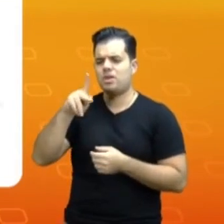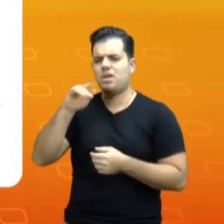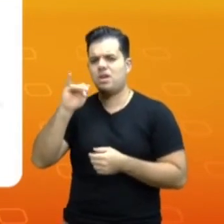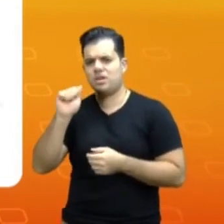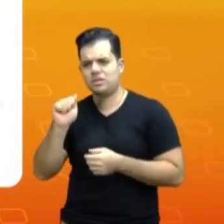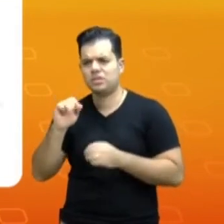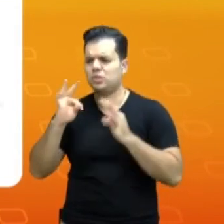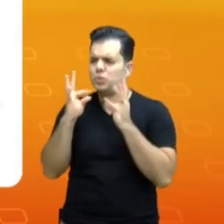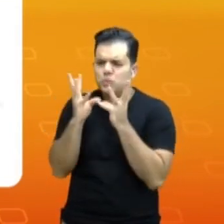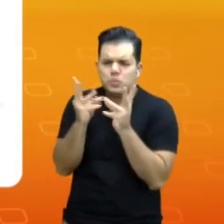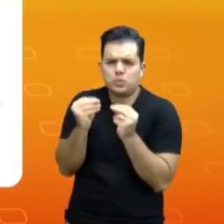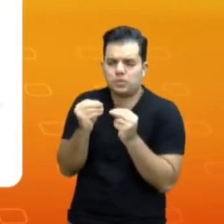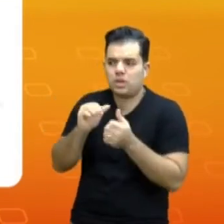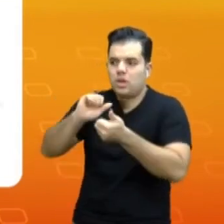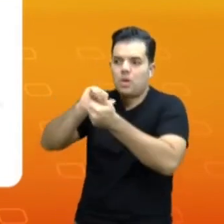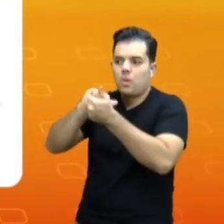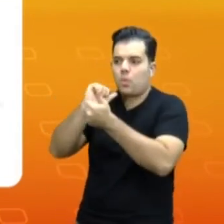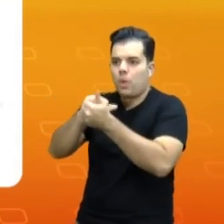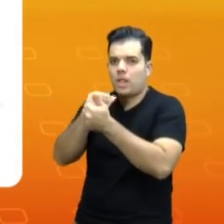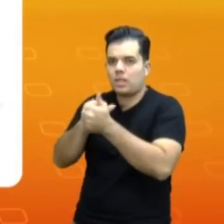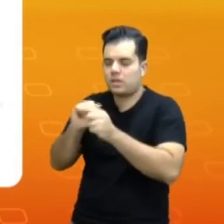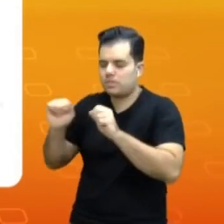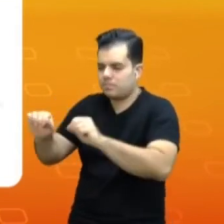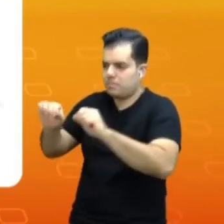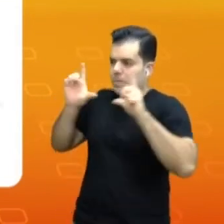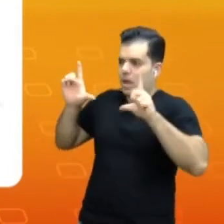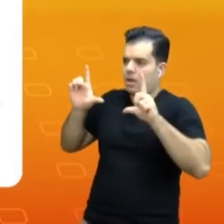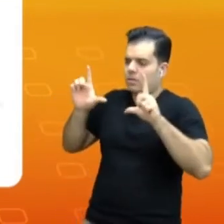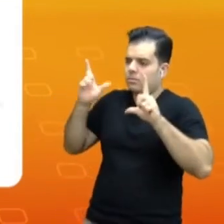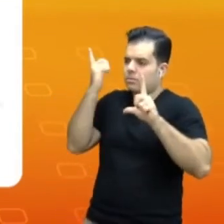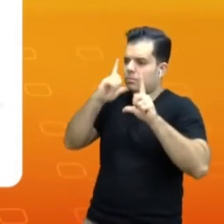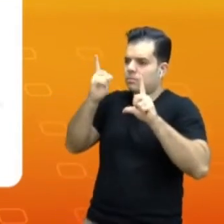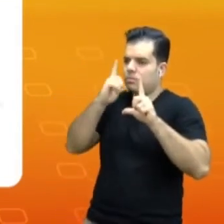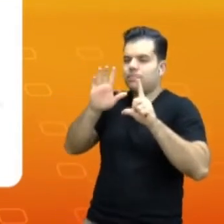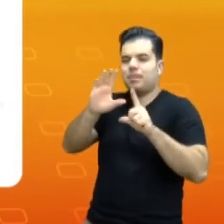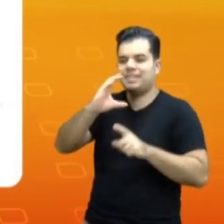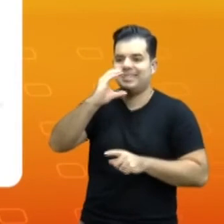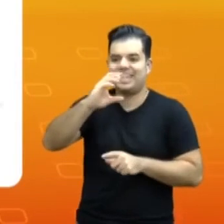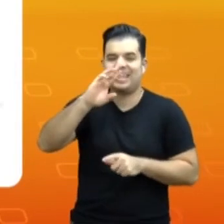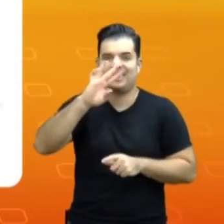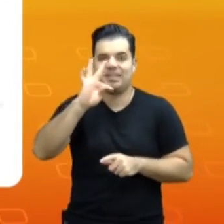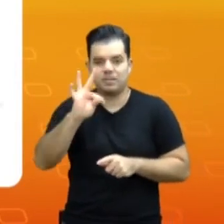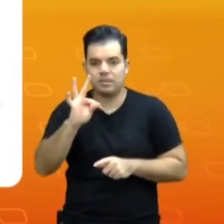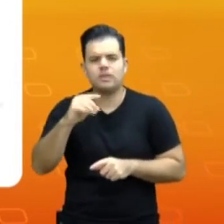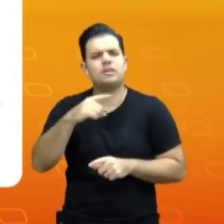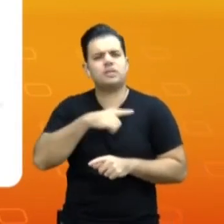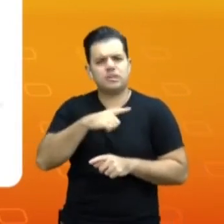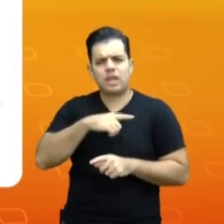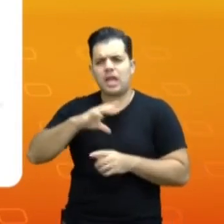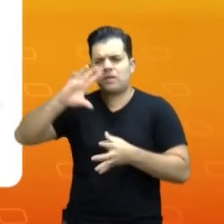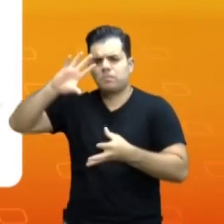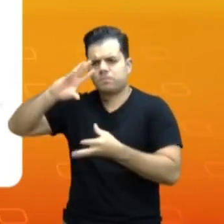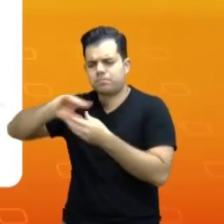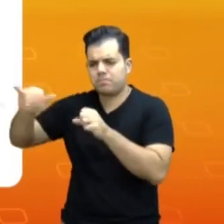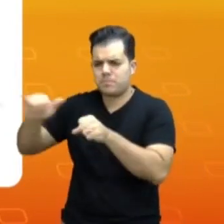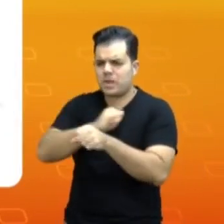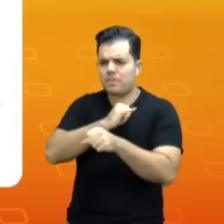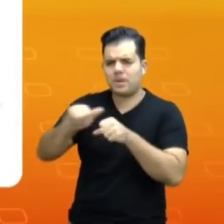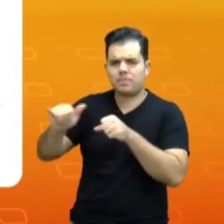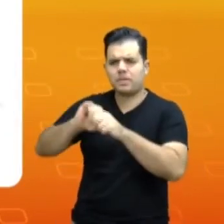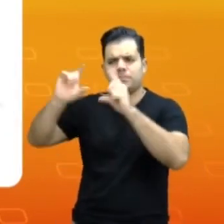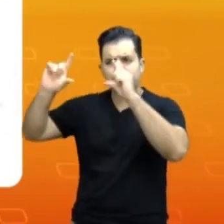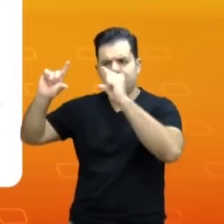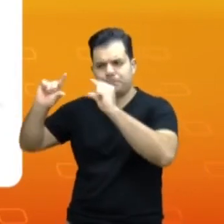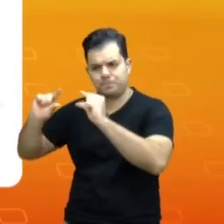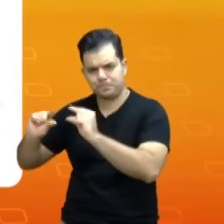a qualidade do sinal que chegava aqui era muito presente. E no SRT, a gente tinha uma otimização de banda sim, mas uma